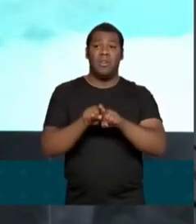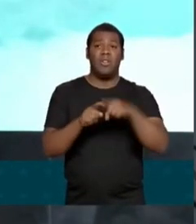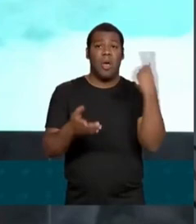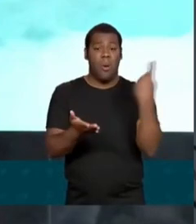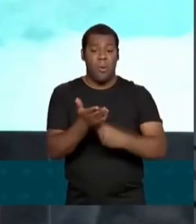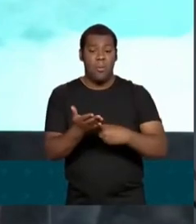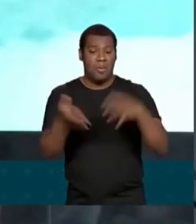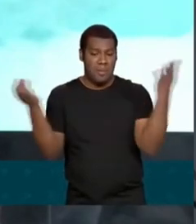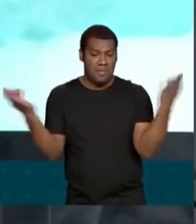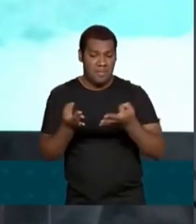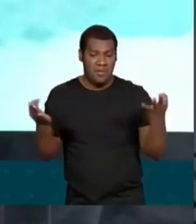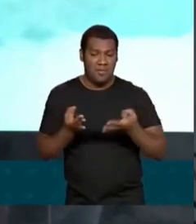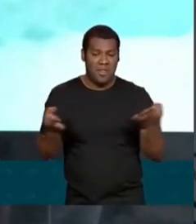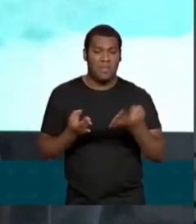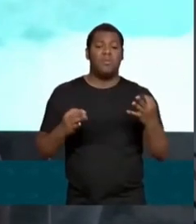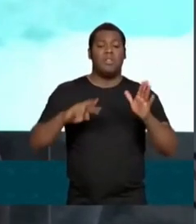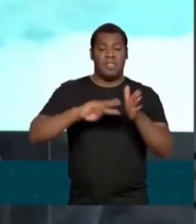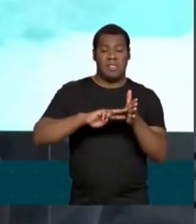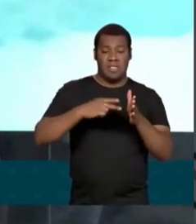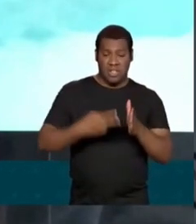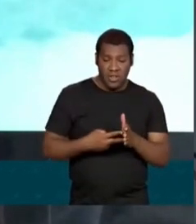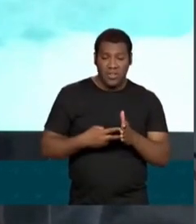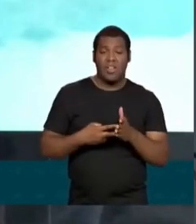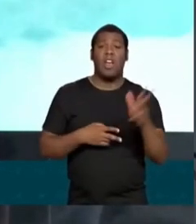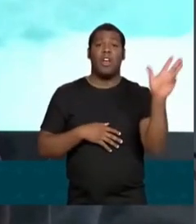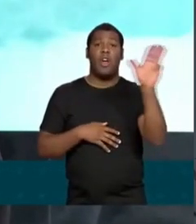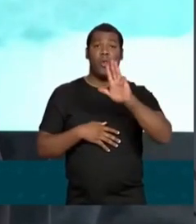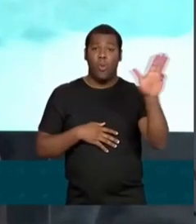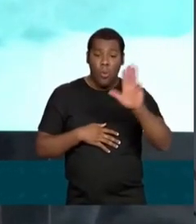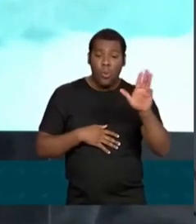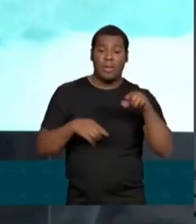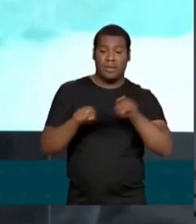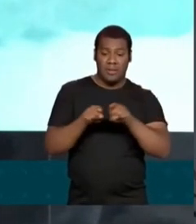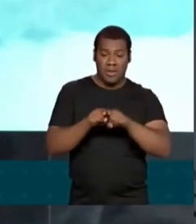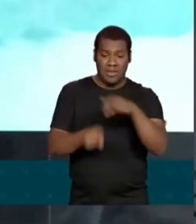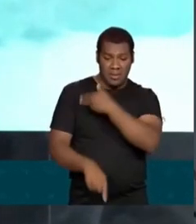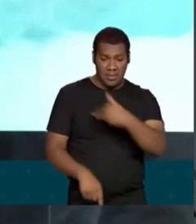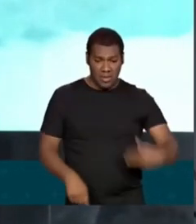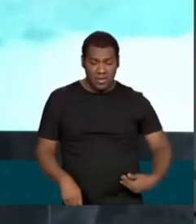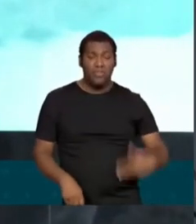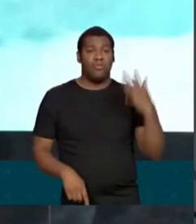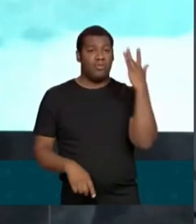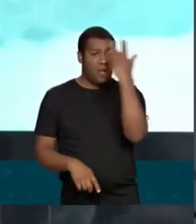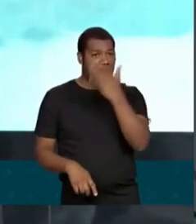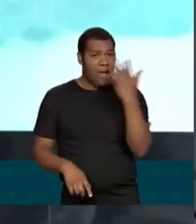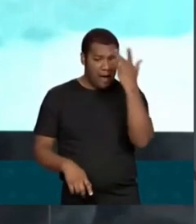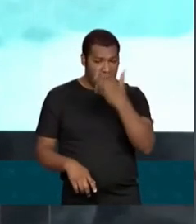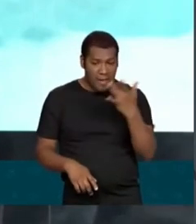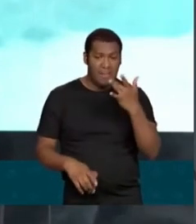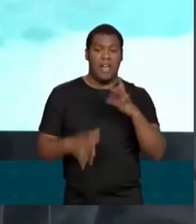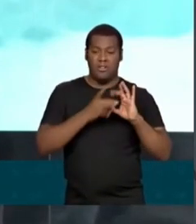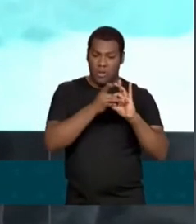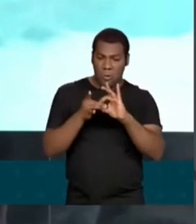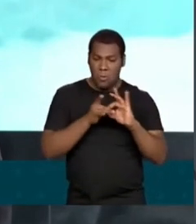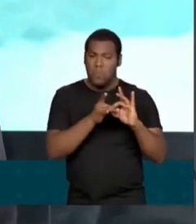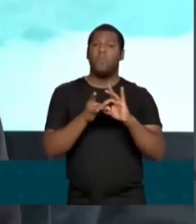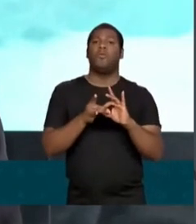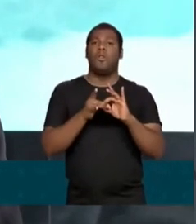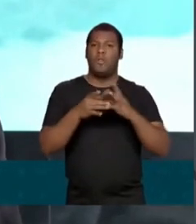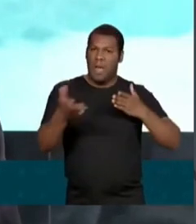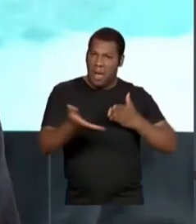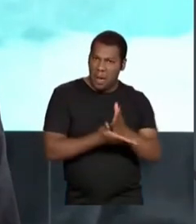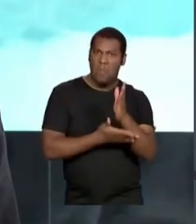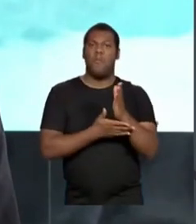perfeita que significa Lula e Haddad da responsabilidade social com responsabilidade fiscal aprovar-nos